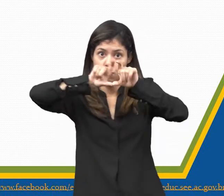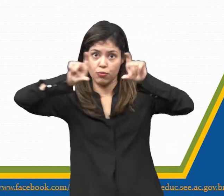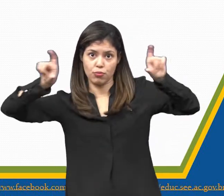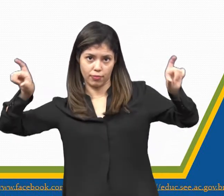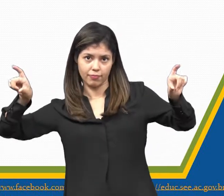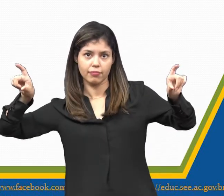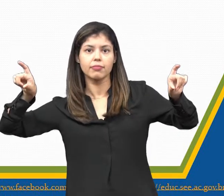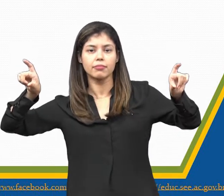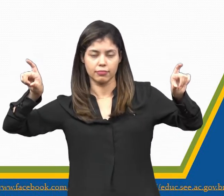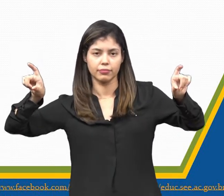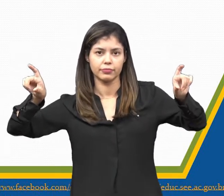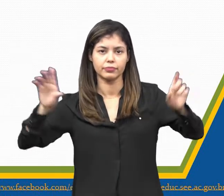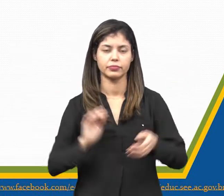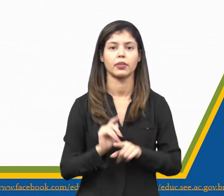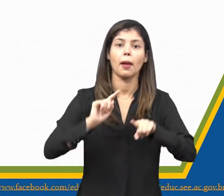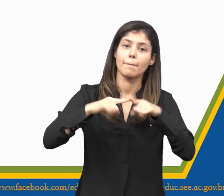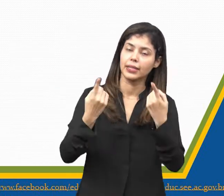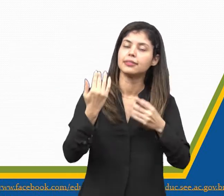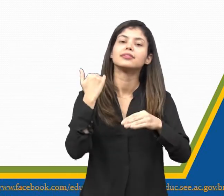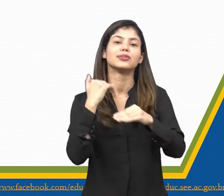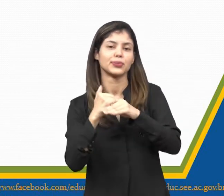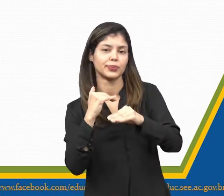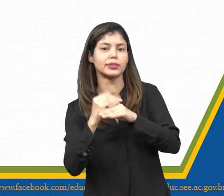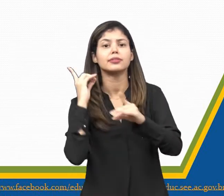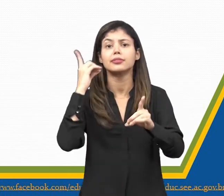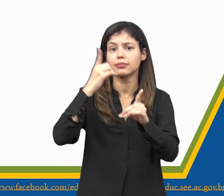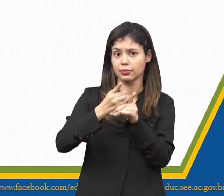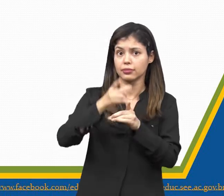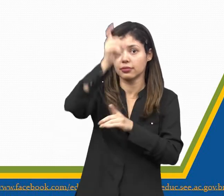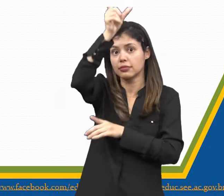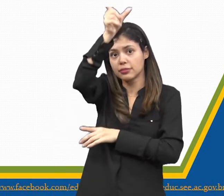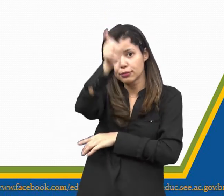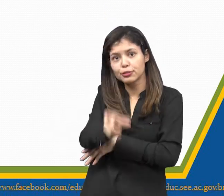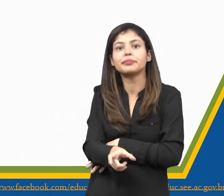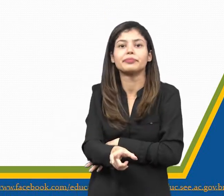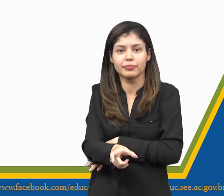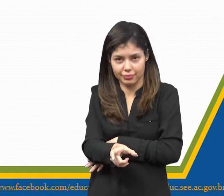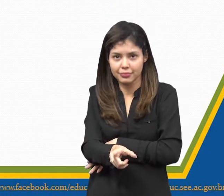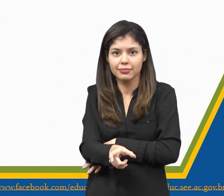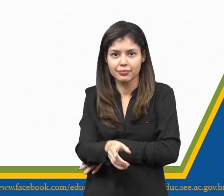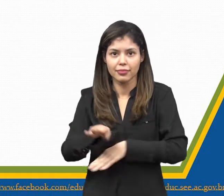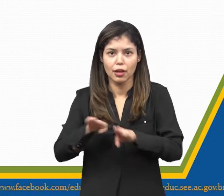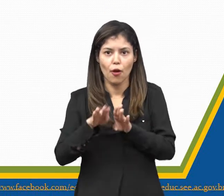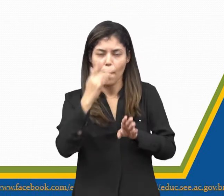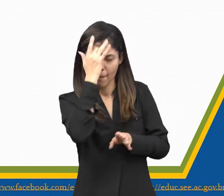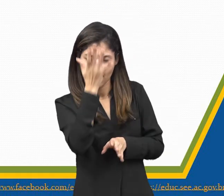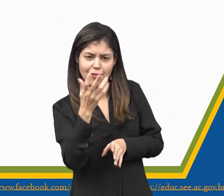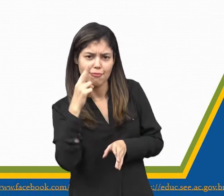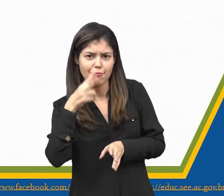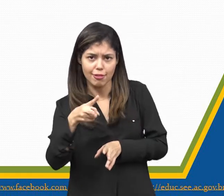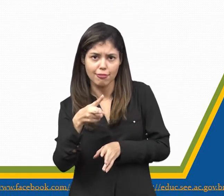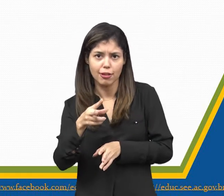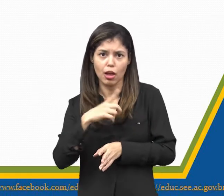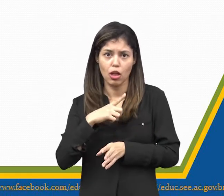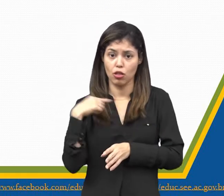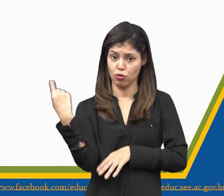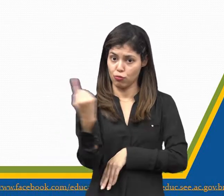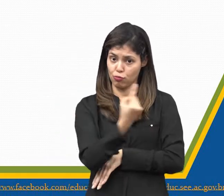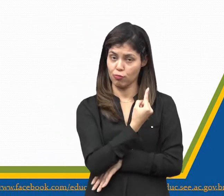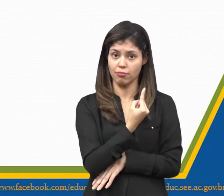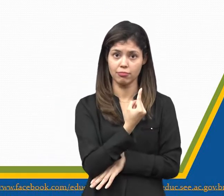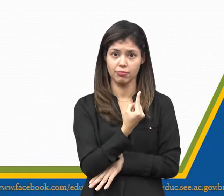vimos agorinha. Mas também encontramos no formato vertical, que é os mais comuns que nós vemos aqui no nosso